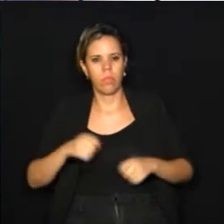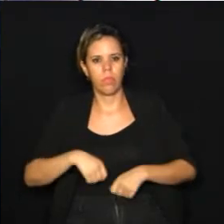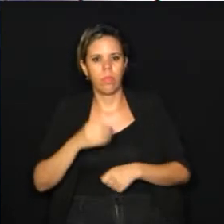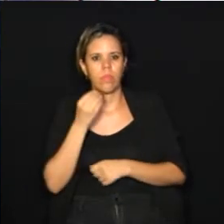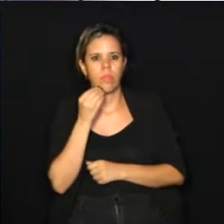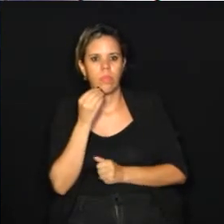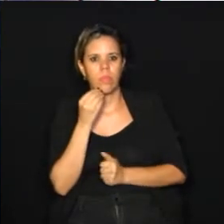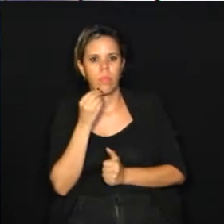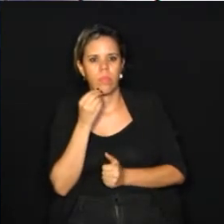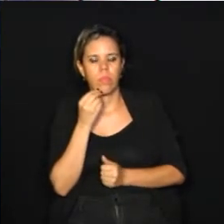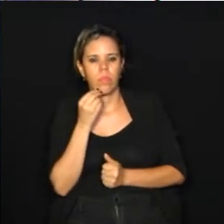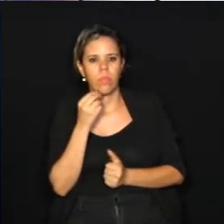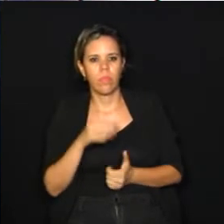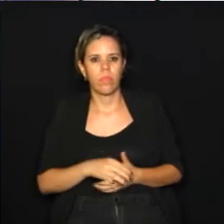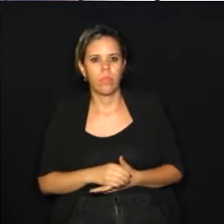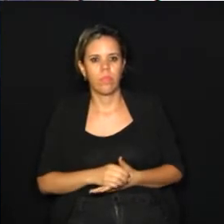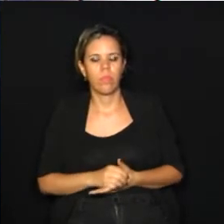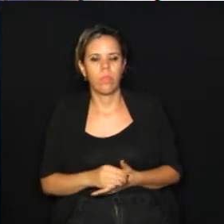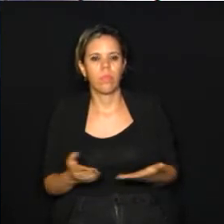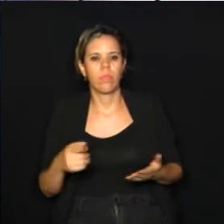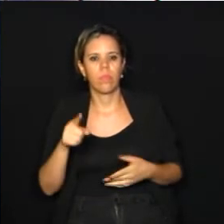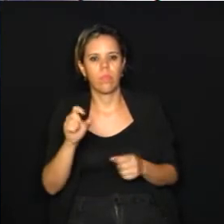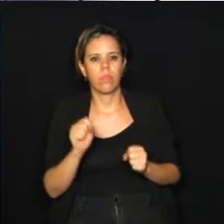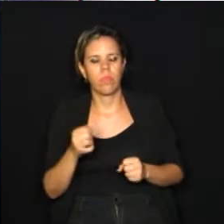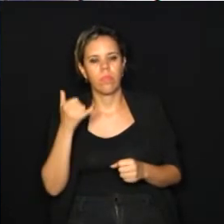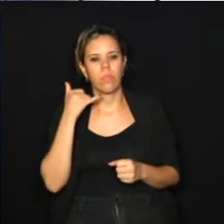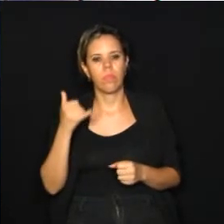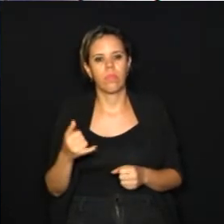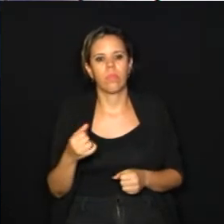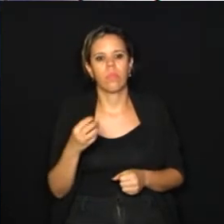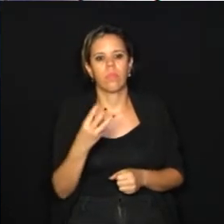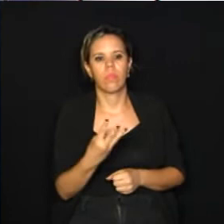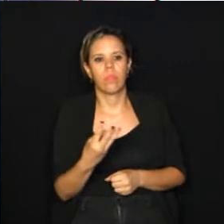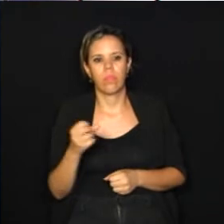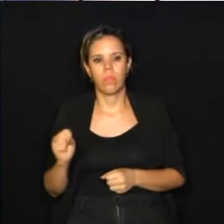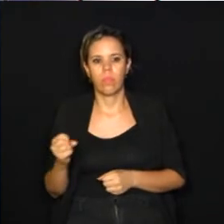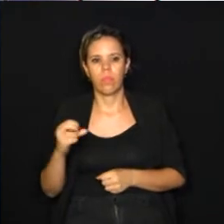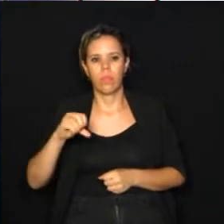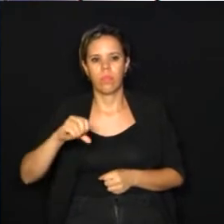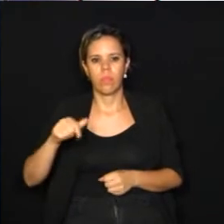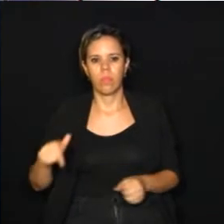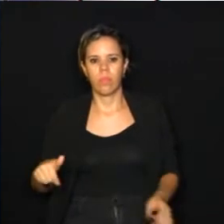possibilidade. Olha só, hoje você pode ligar no